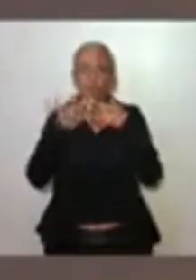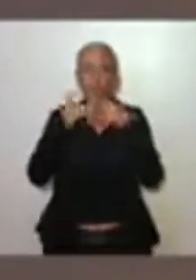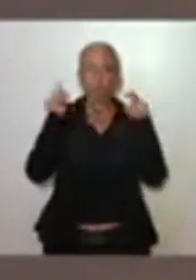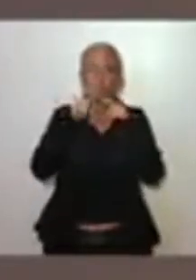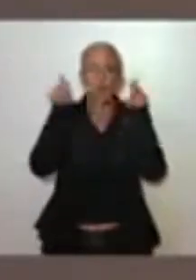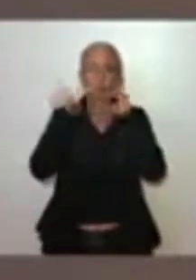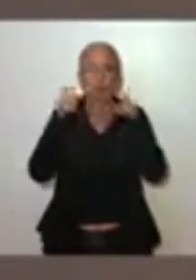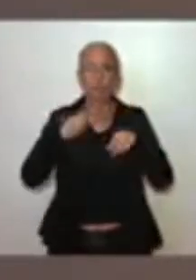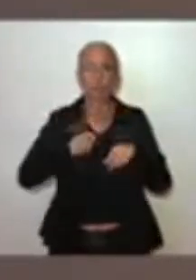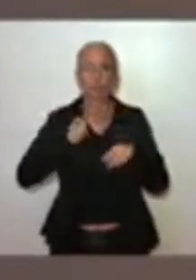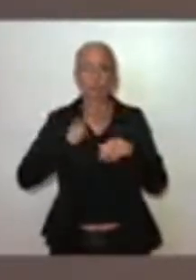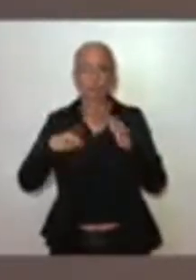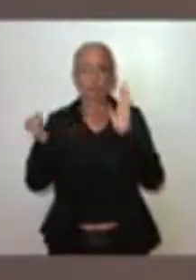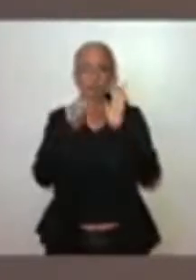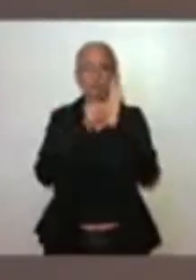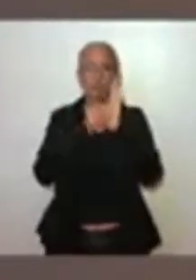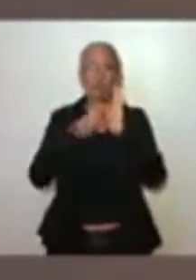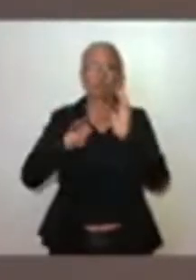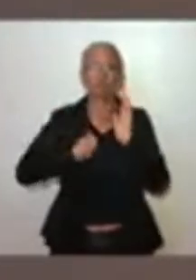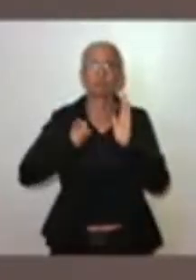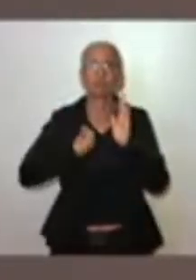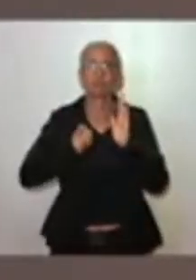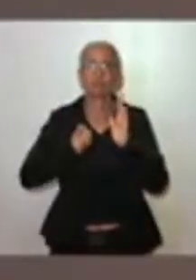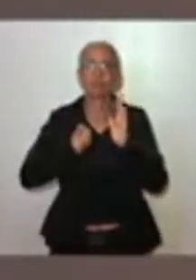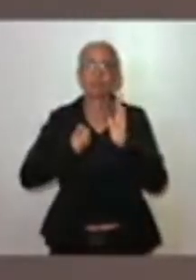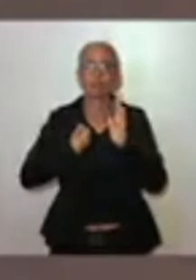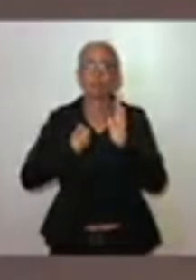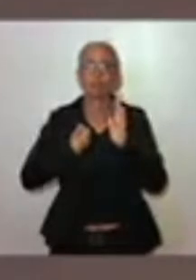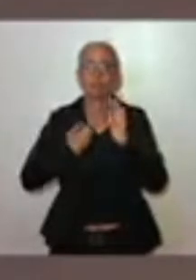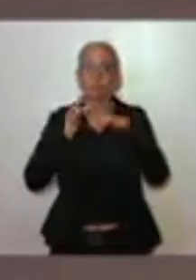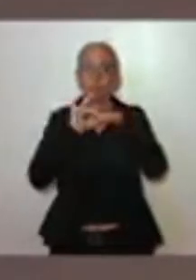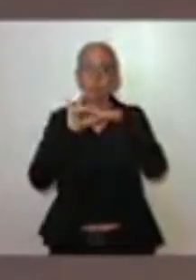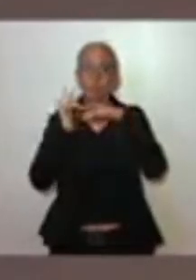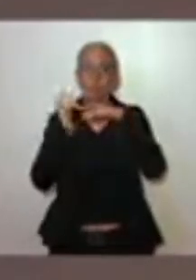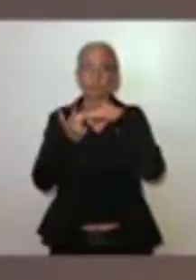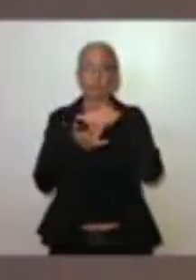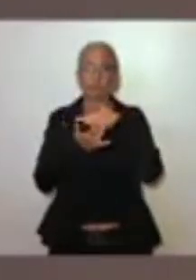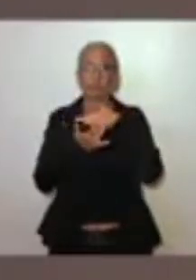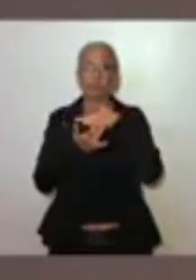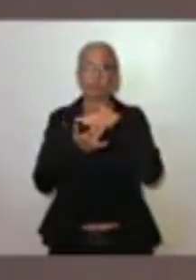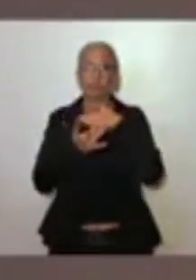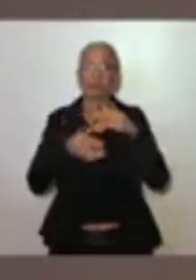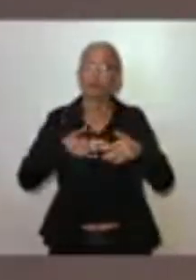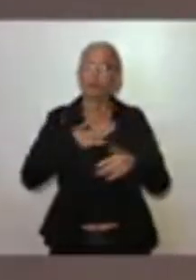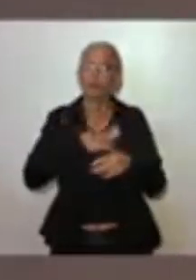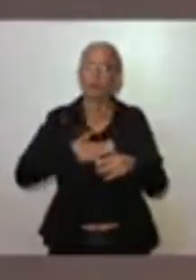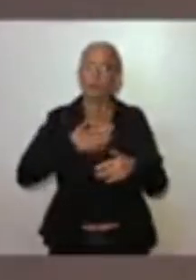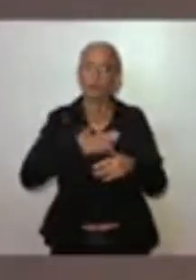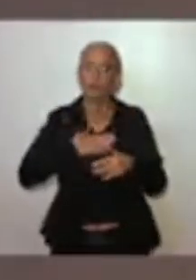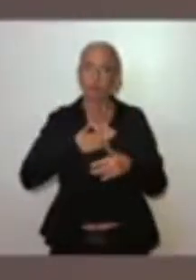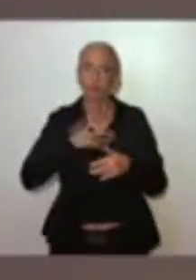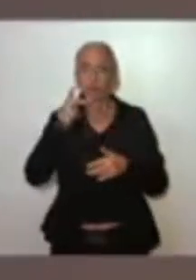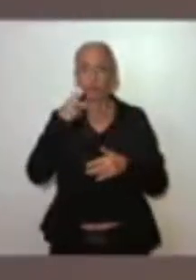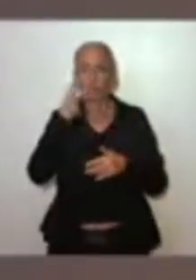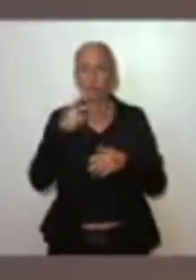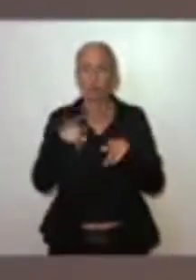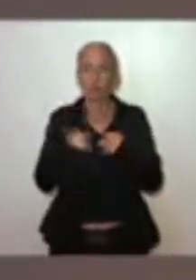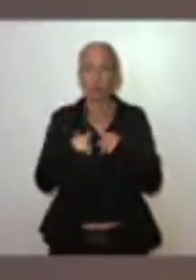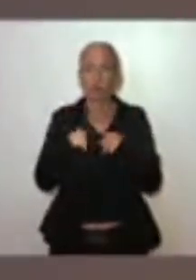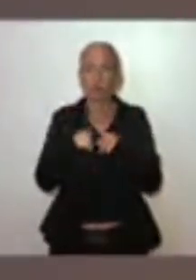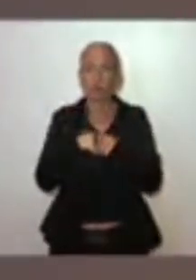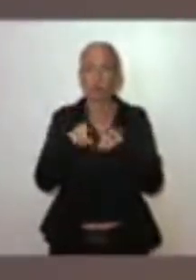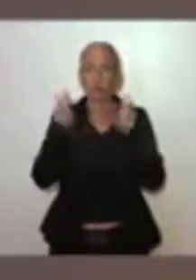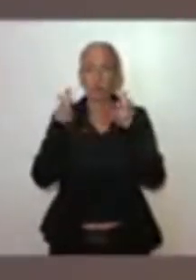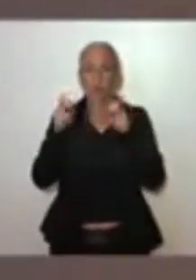que são as mídias sociais e eu também gostaria de dar uma palavra sobretudo